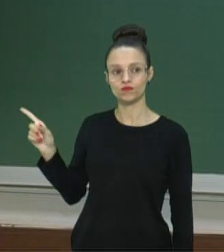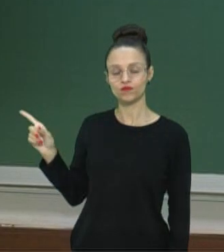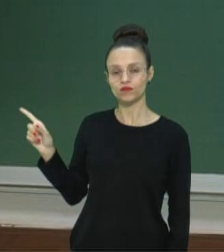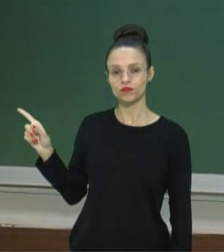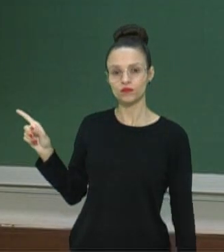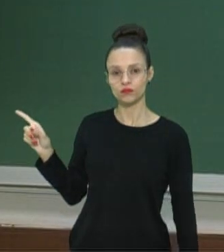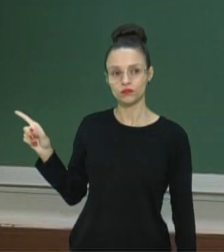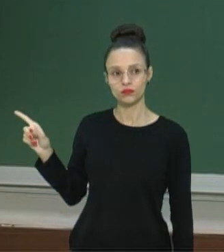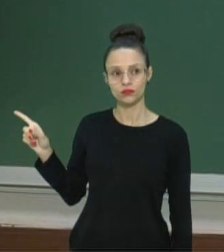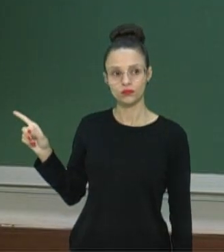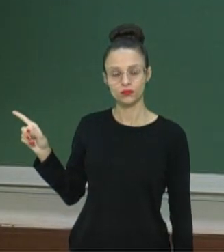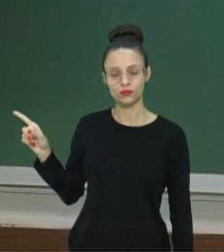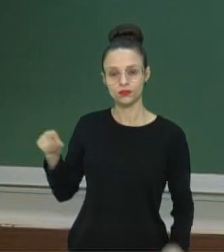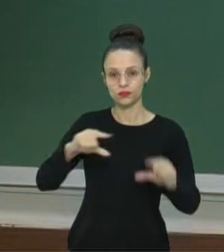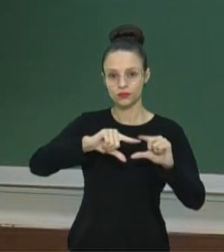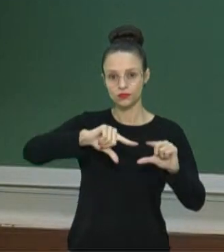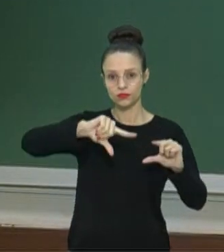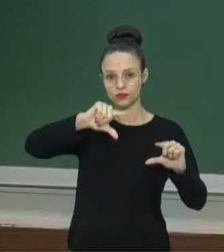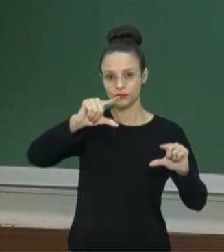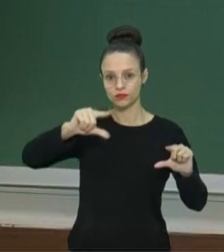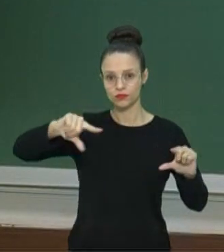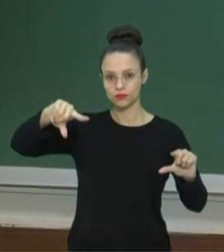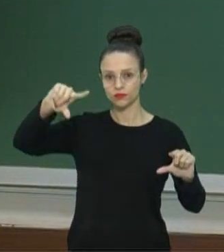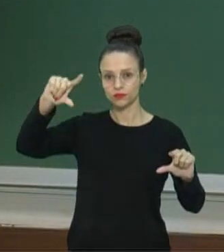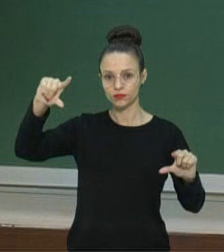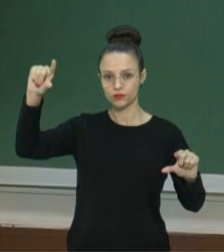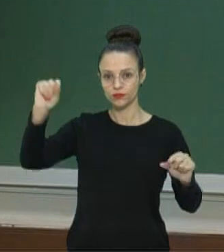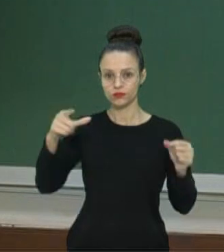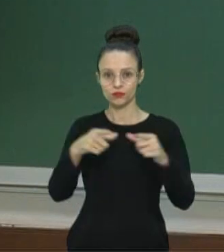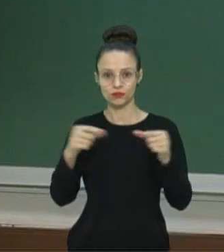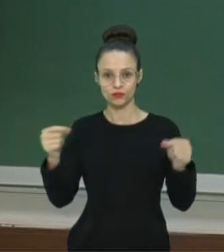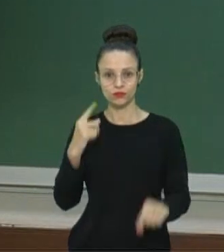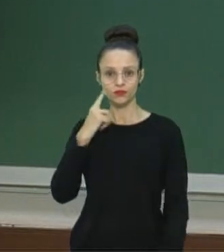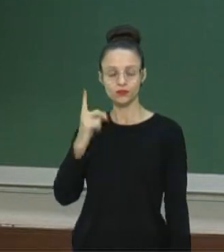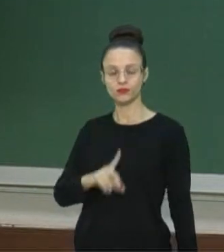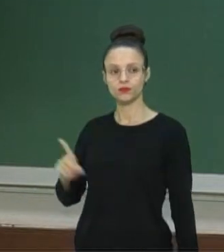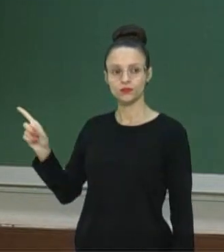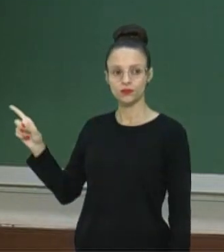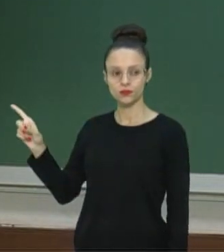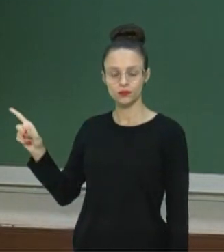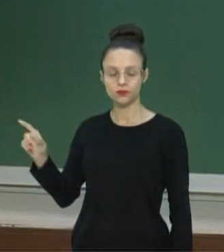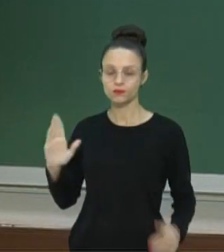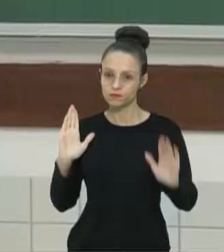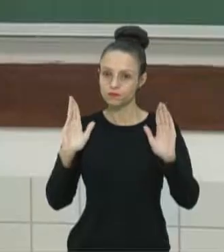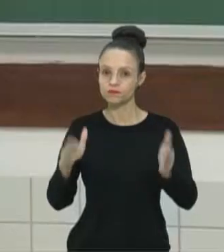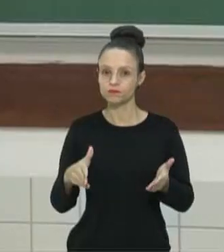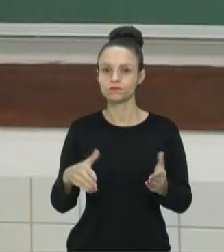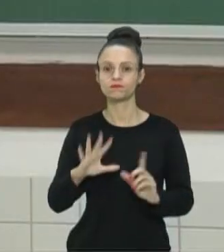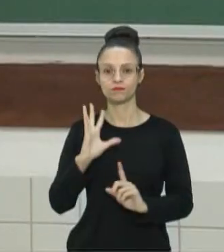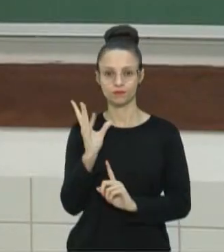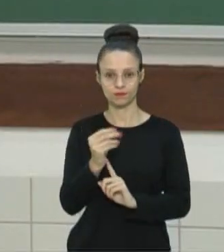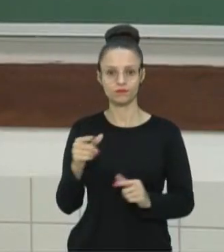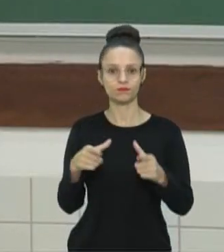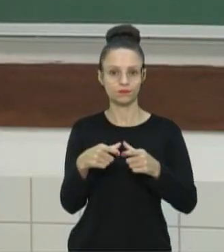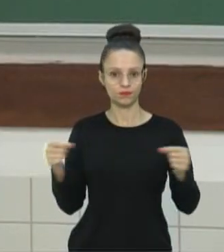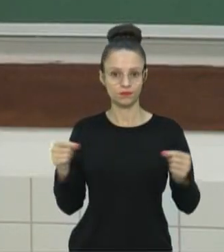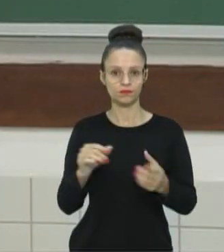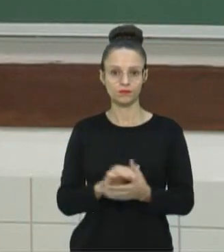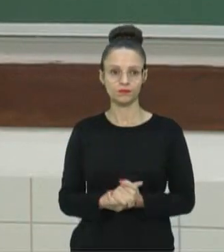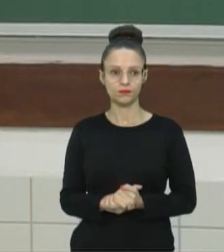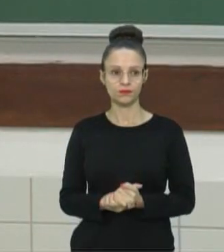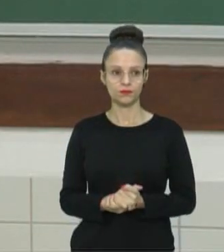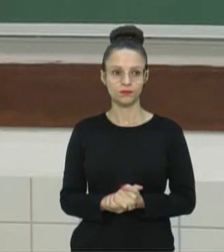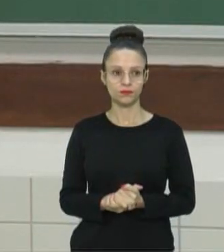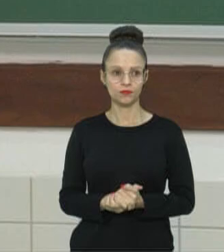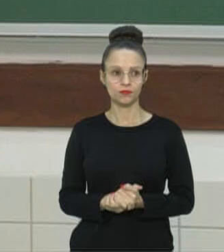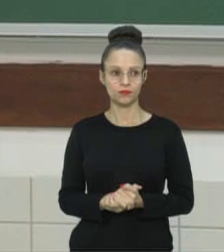né, esse arquipélago que está aqui no Japão. Então, nós vamos trabalhar a arte japonesa.